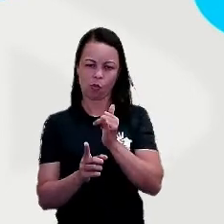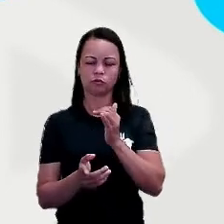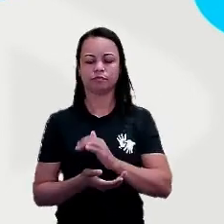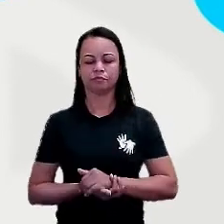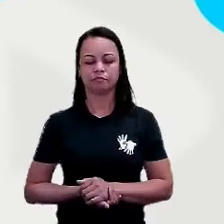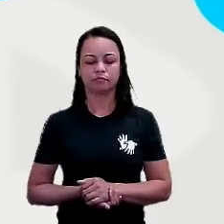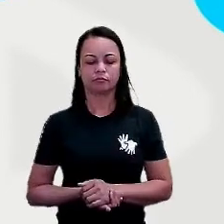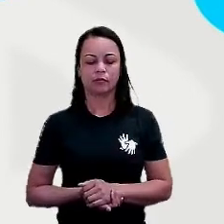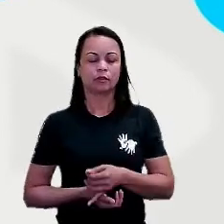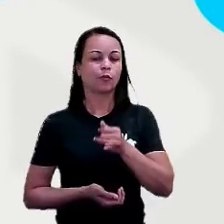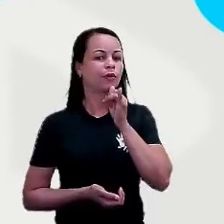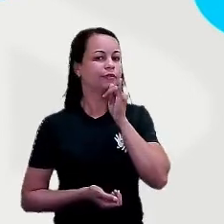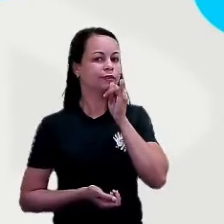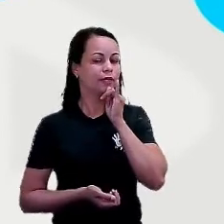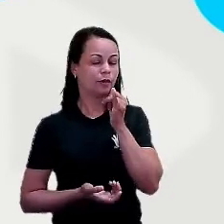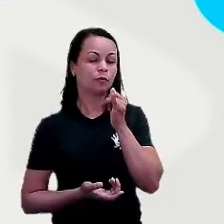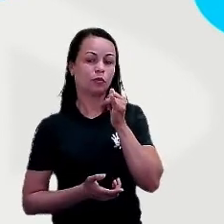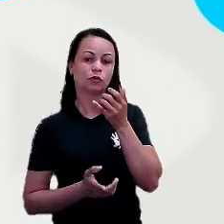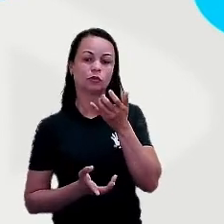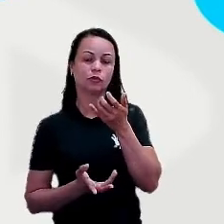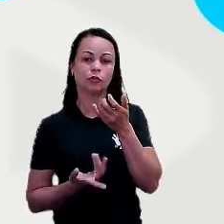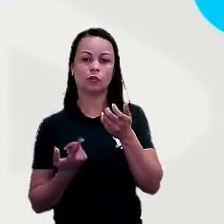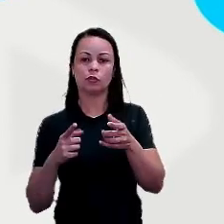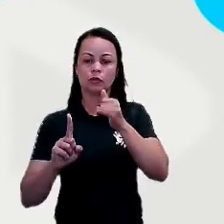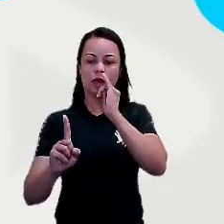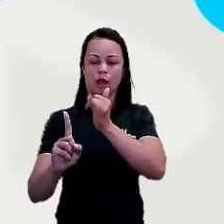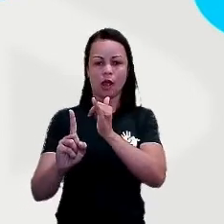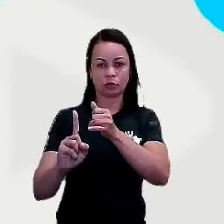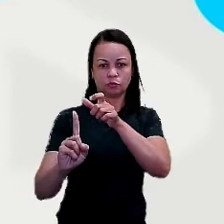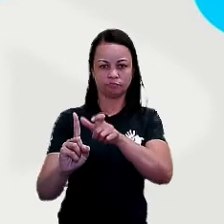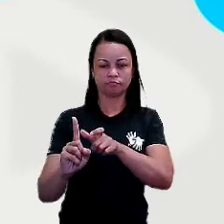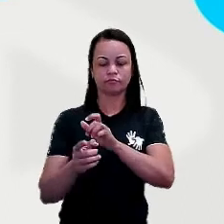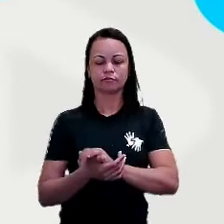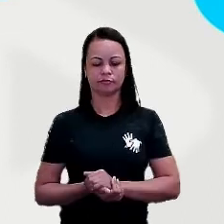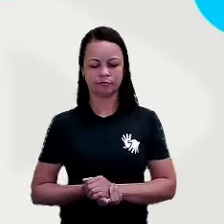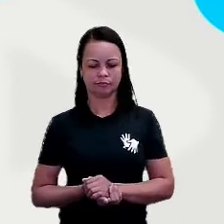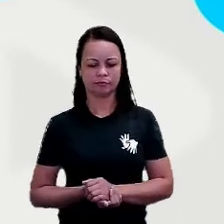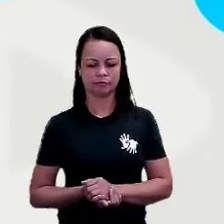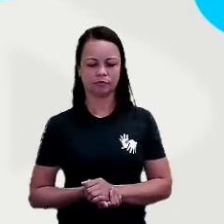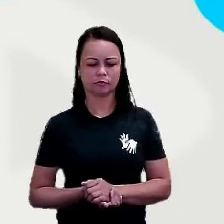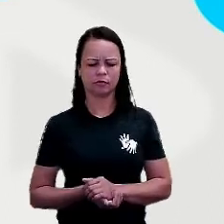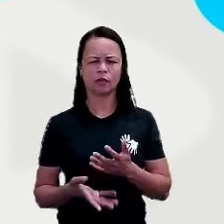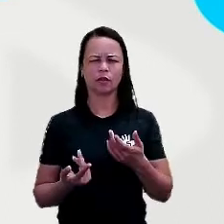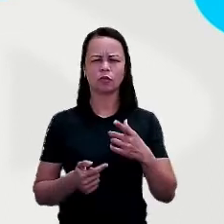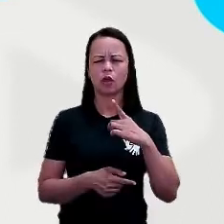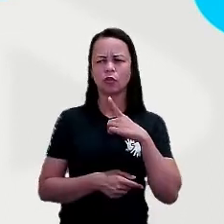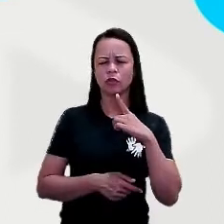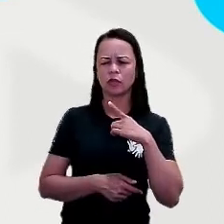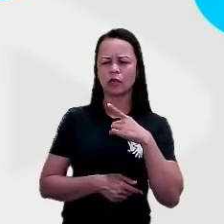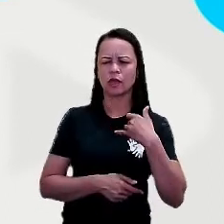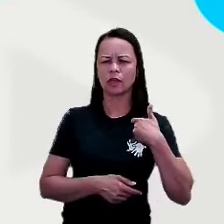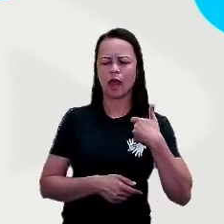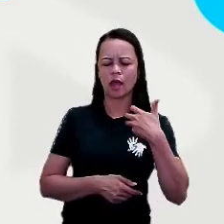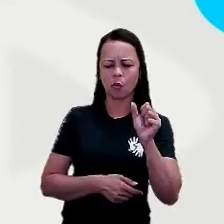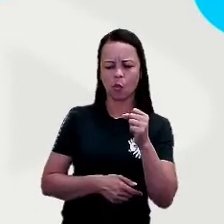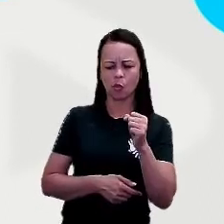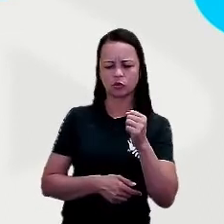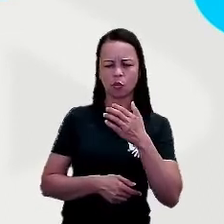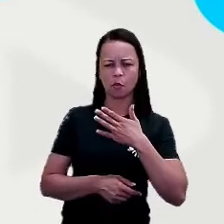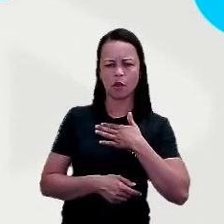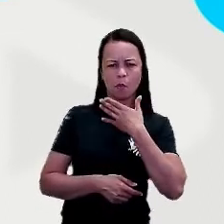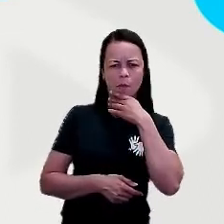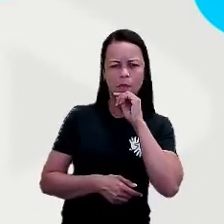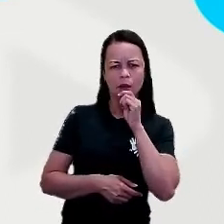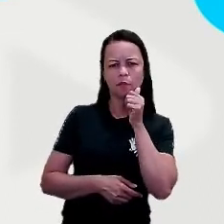Então, o exemplo aí de narrador-personagem, um trechinho. Quando eu tinha 8 anos, meus pais